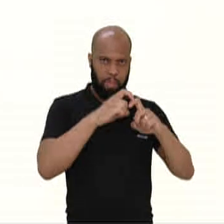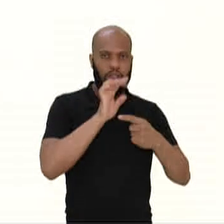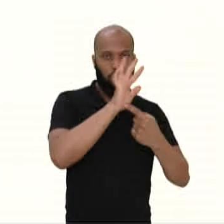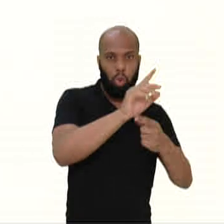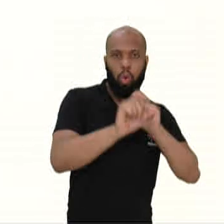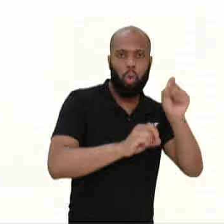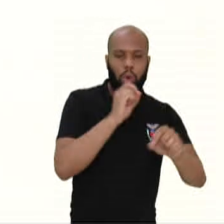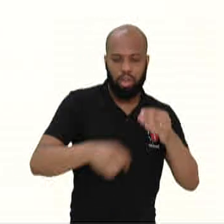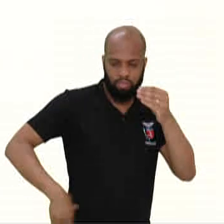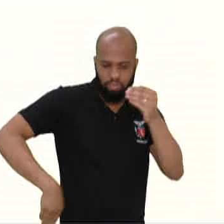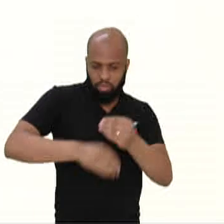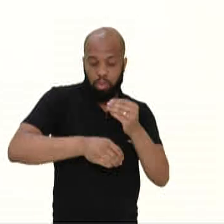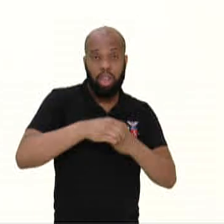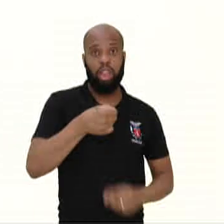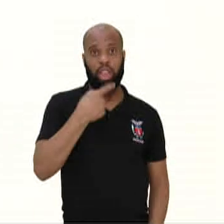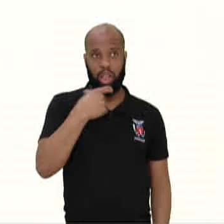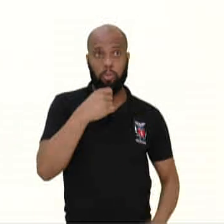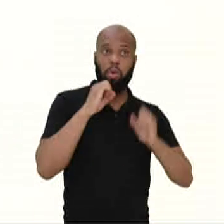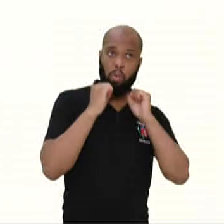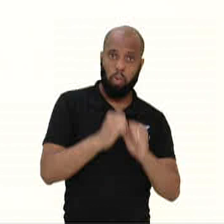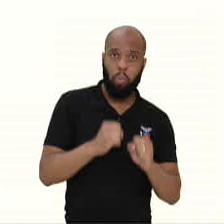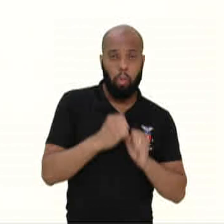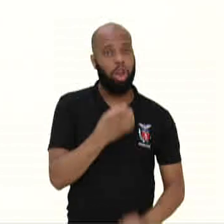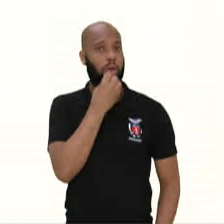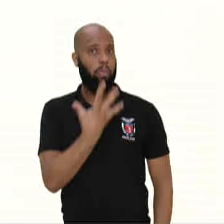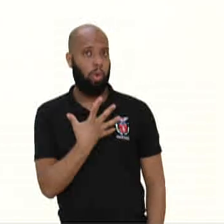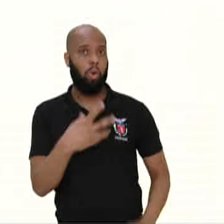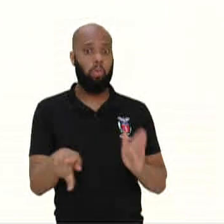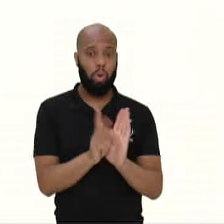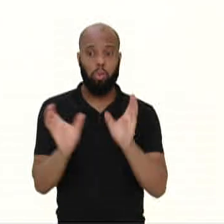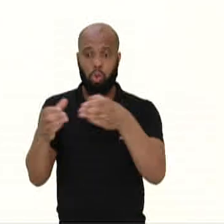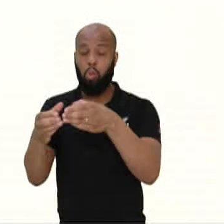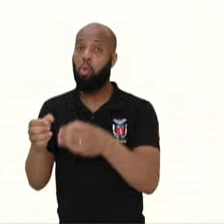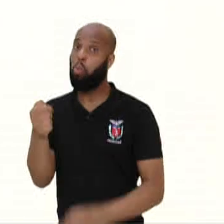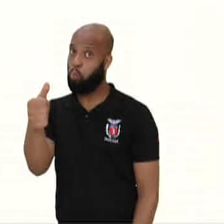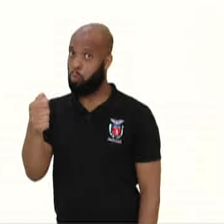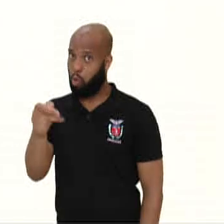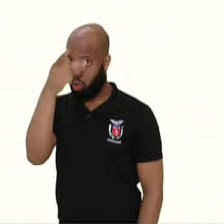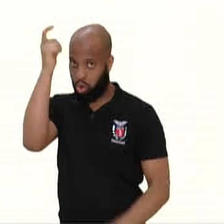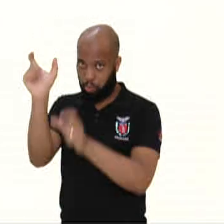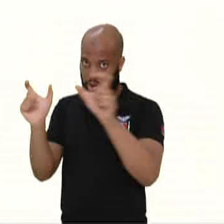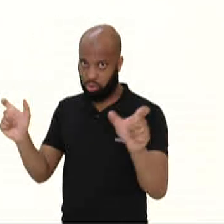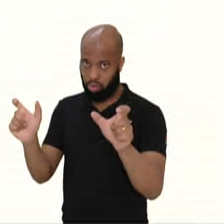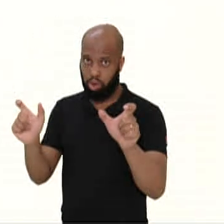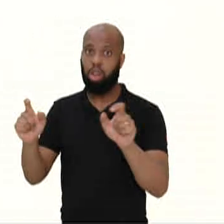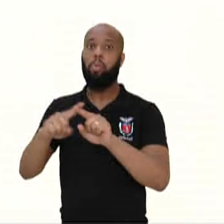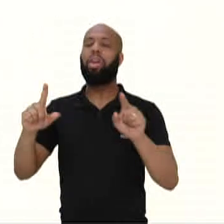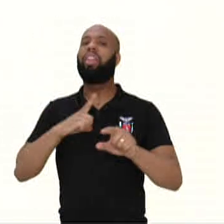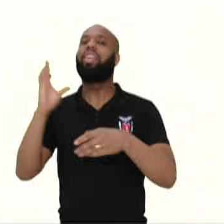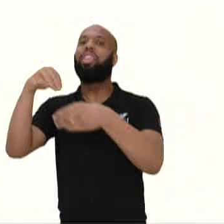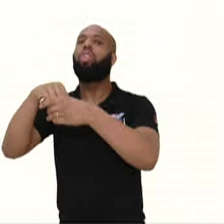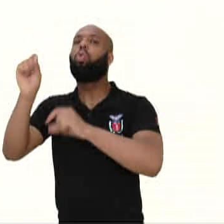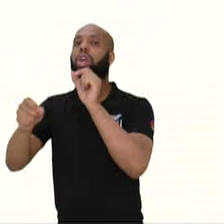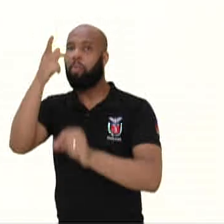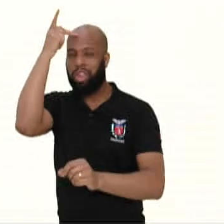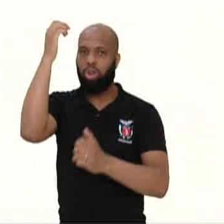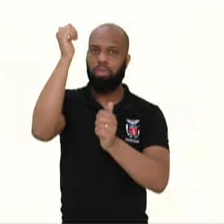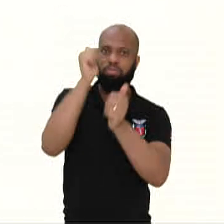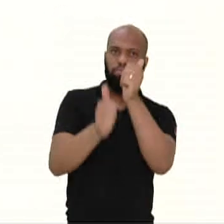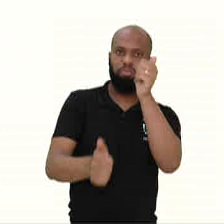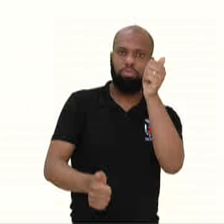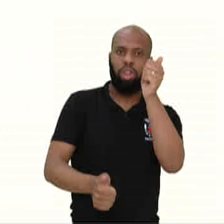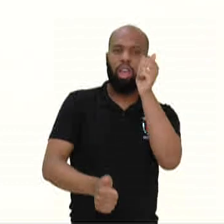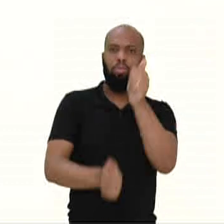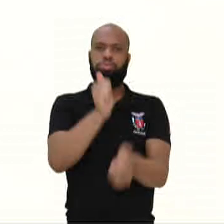sugerem que a suplementação alimentar pode ser benéfica para um pequeno grupo de pessoas, aí incluídos atletas competitivos cuja